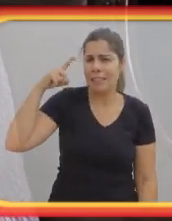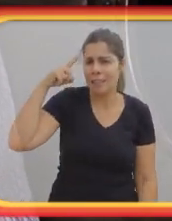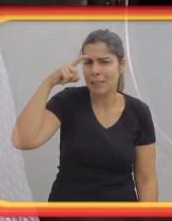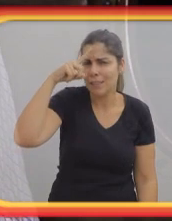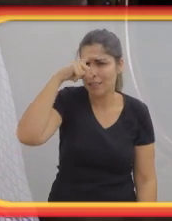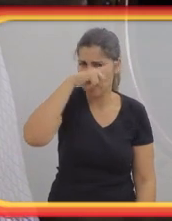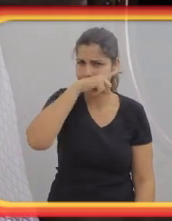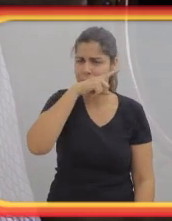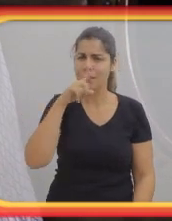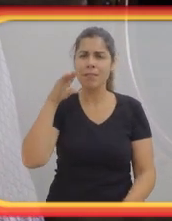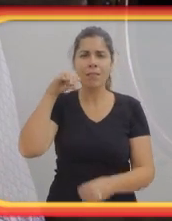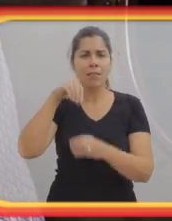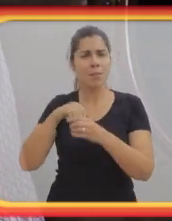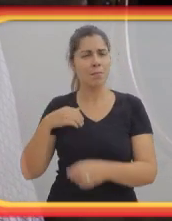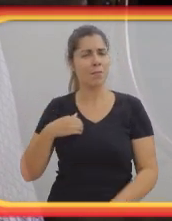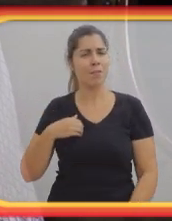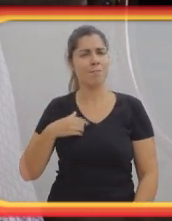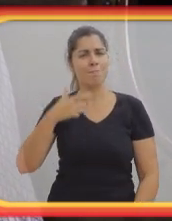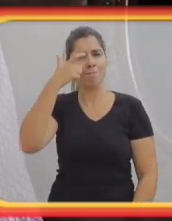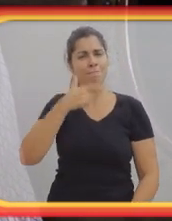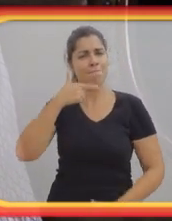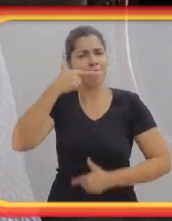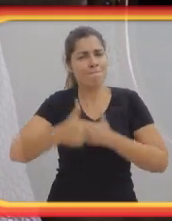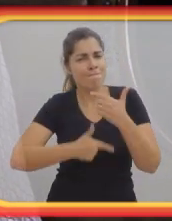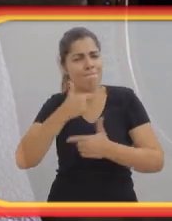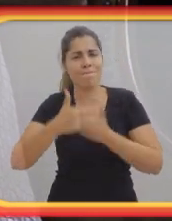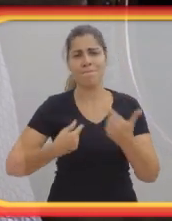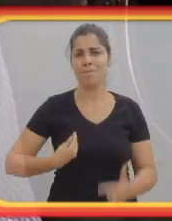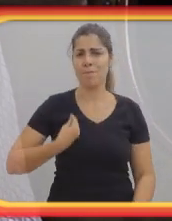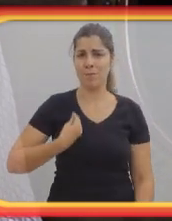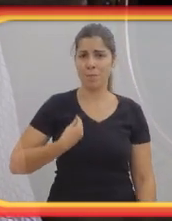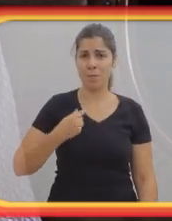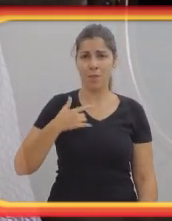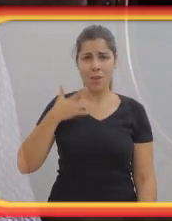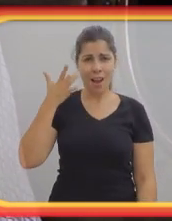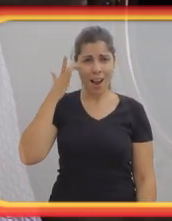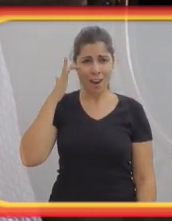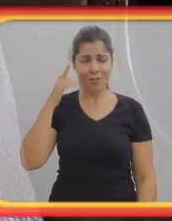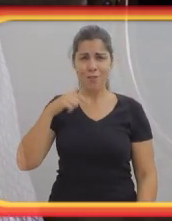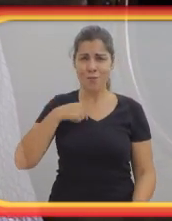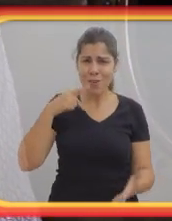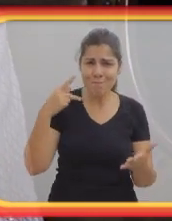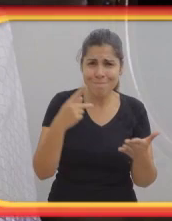da minha... Do meu conceito, dentro da minha